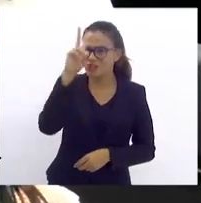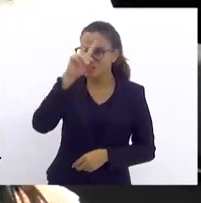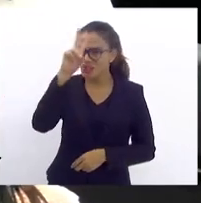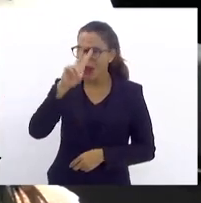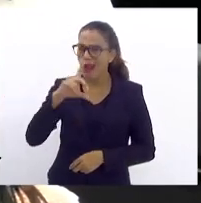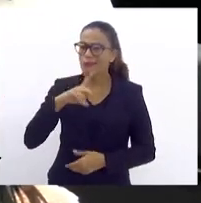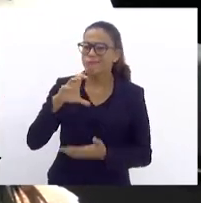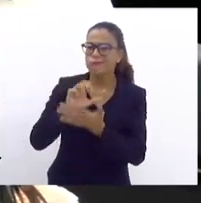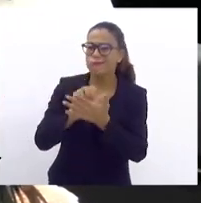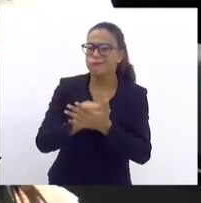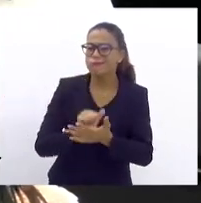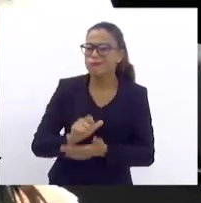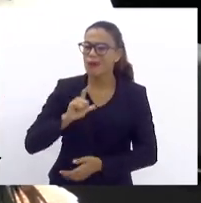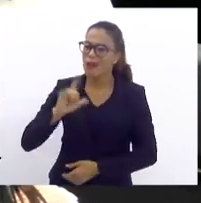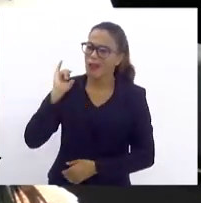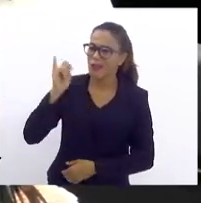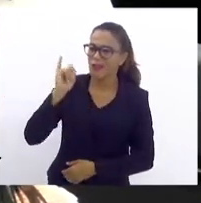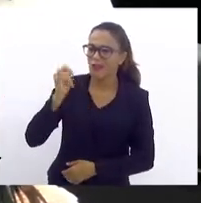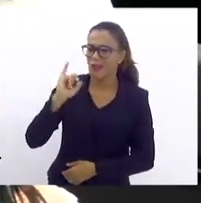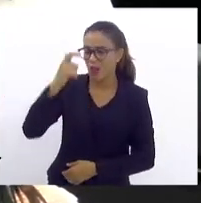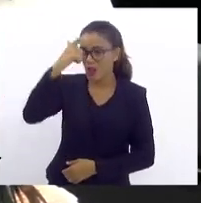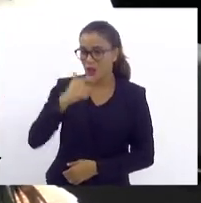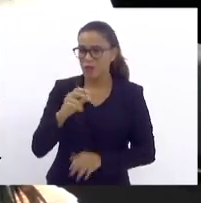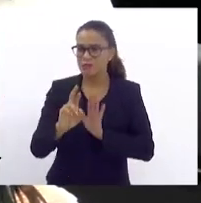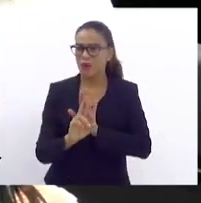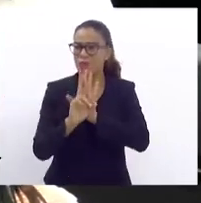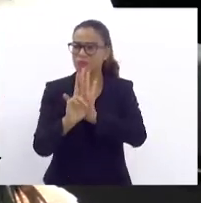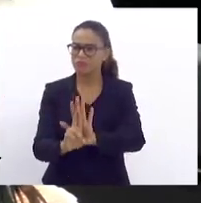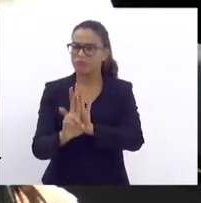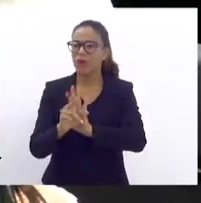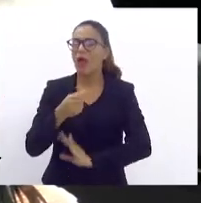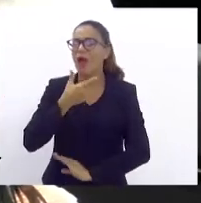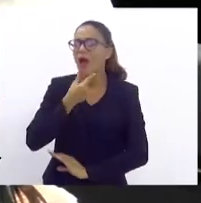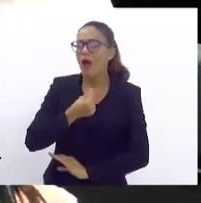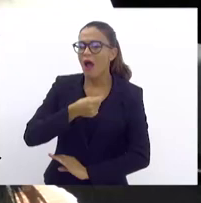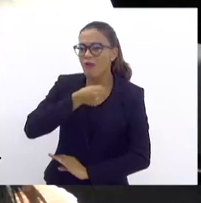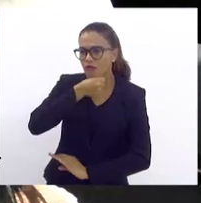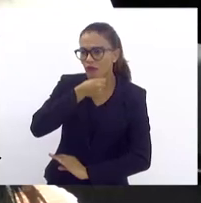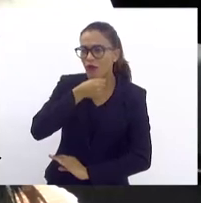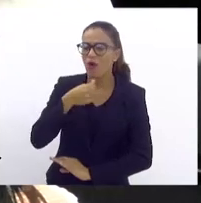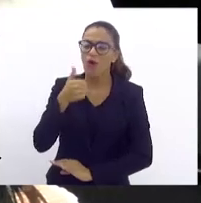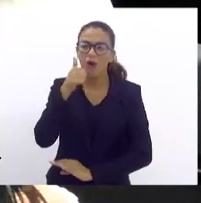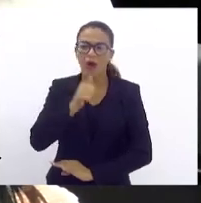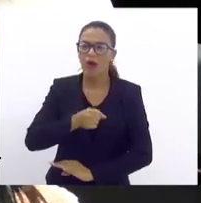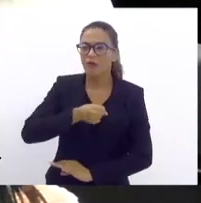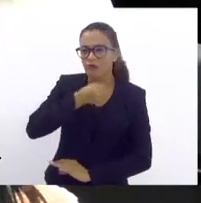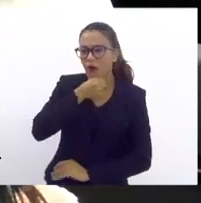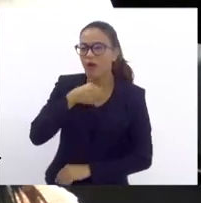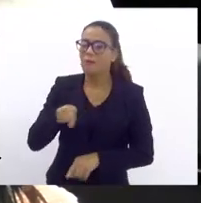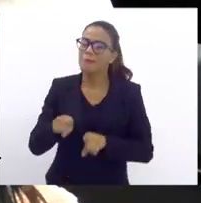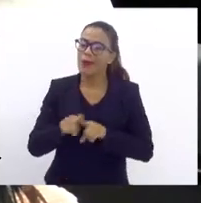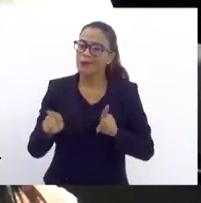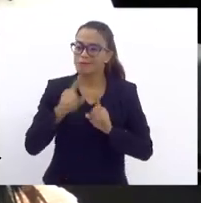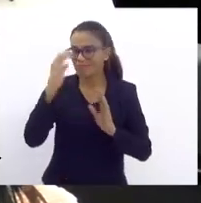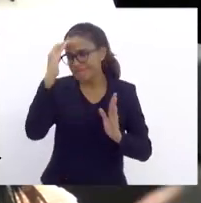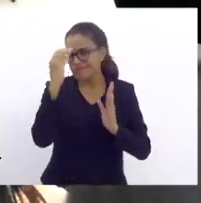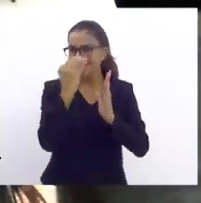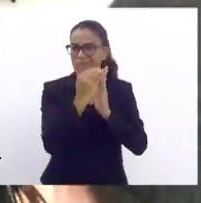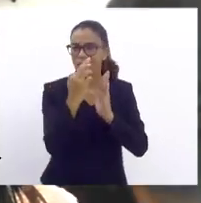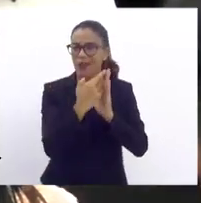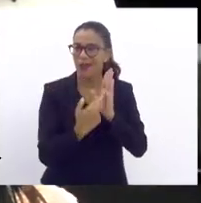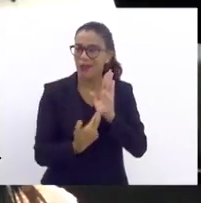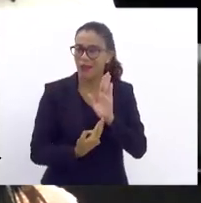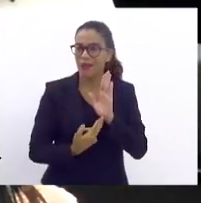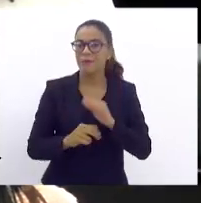nós somos representantes somos a voz de cada um de vocês mas faz parte do protocolo né E